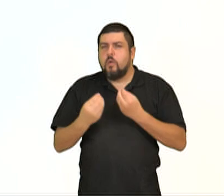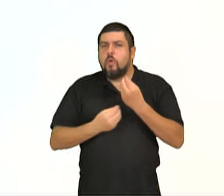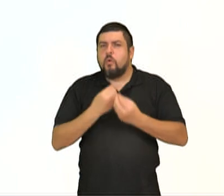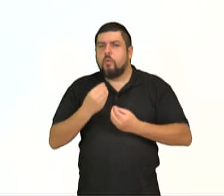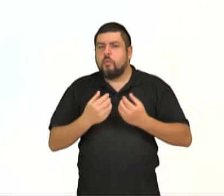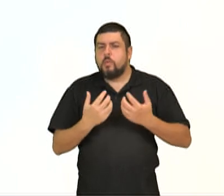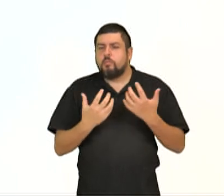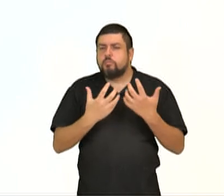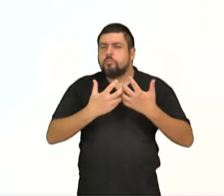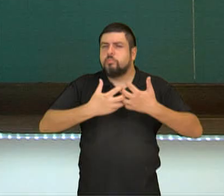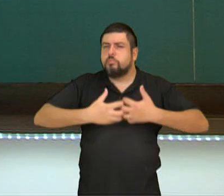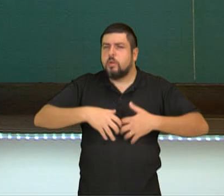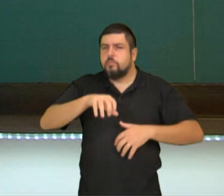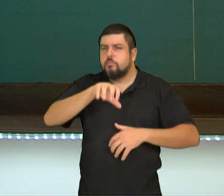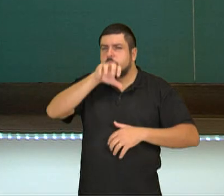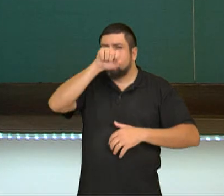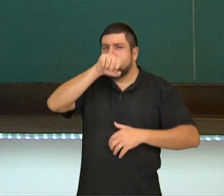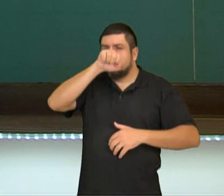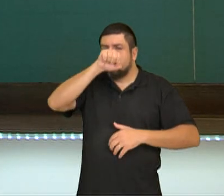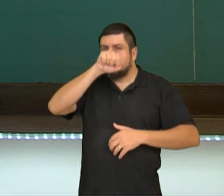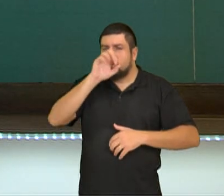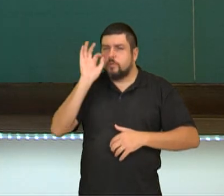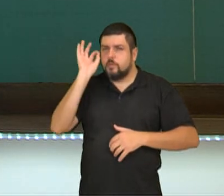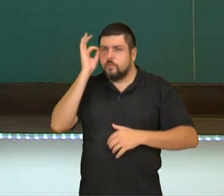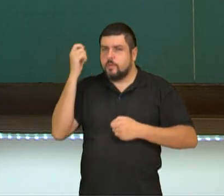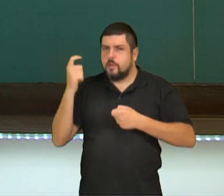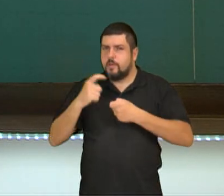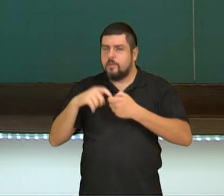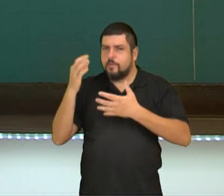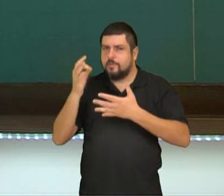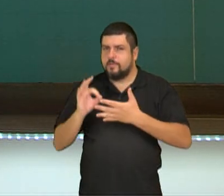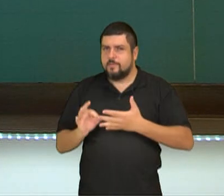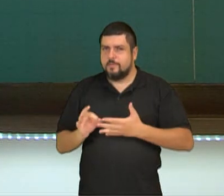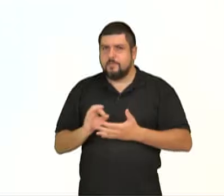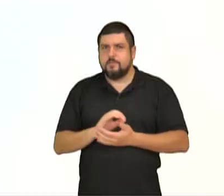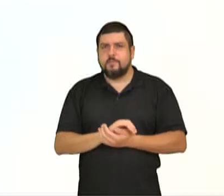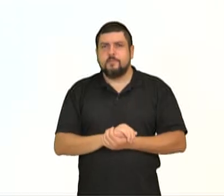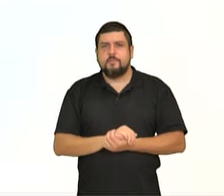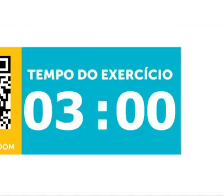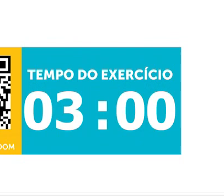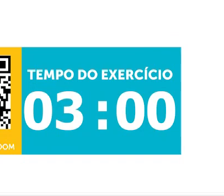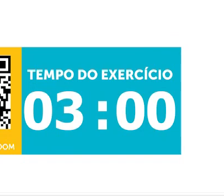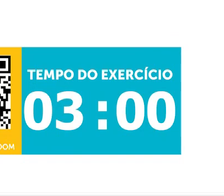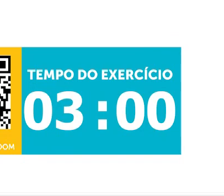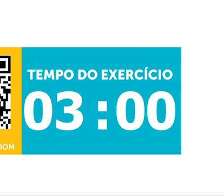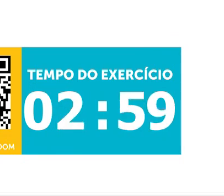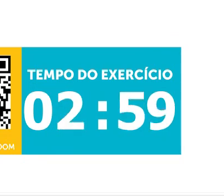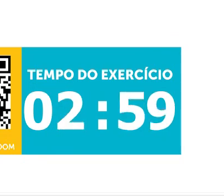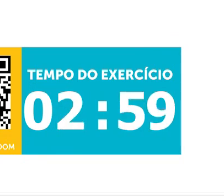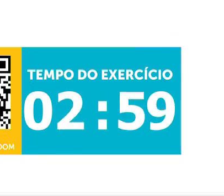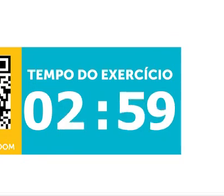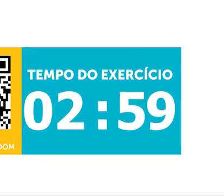a importância da respiração e nós já voltamos para fazer a correção.